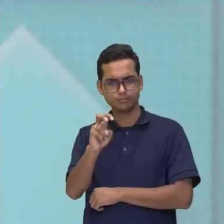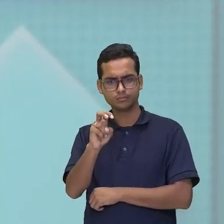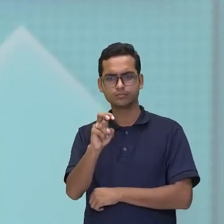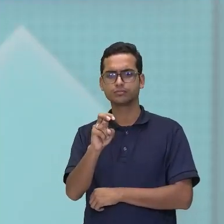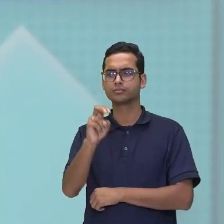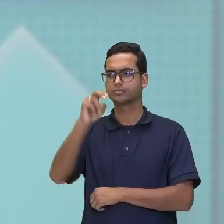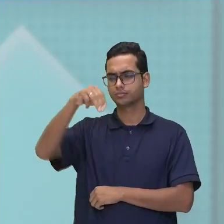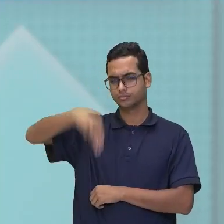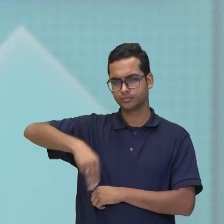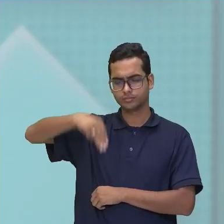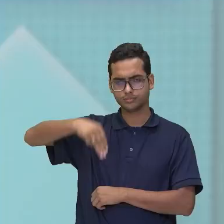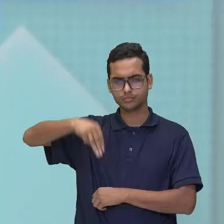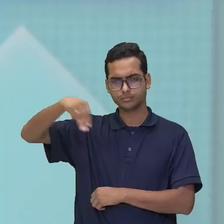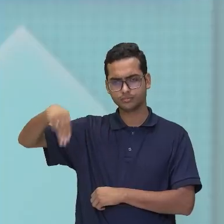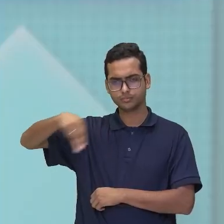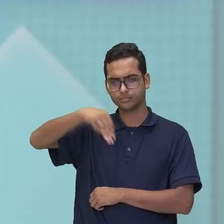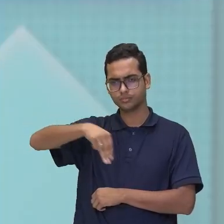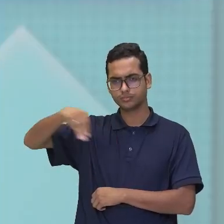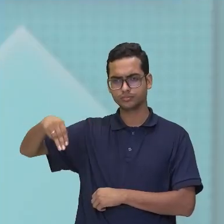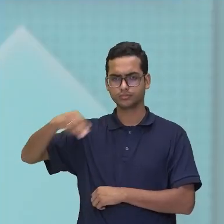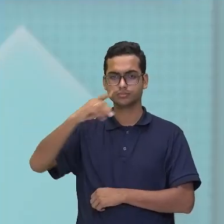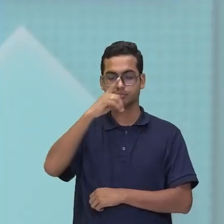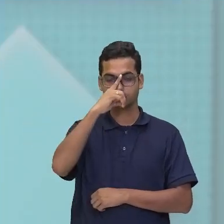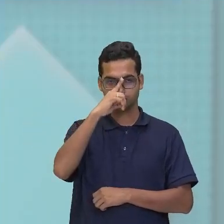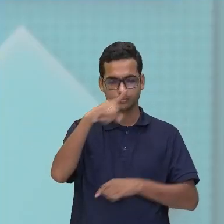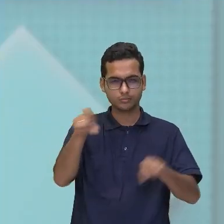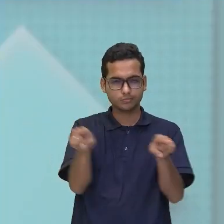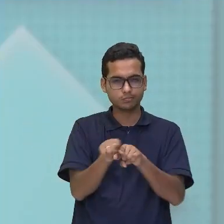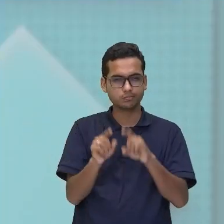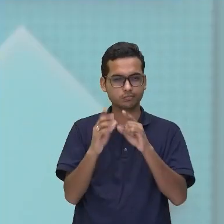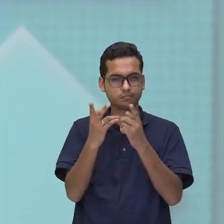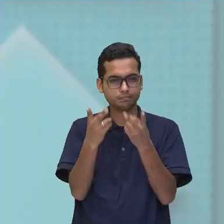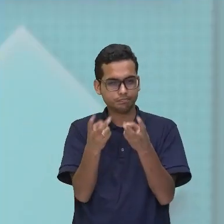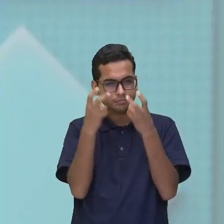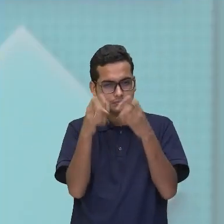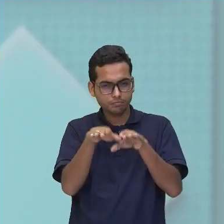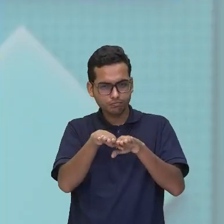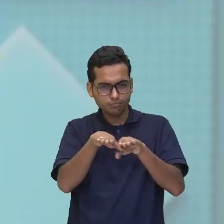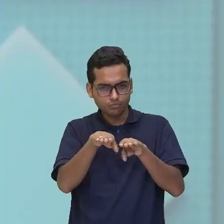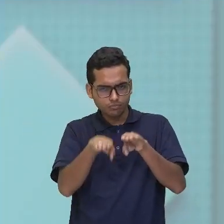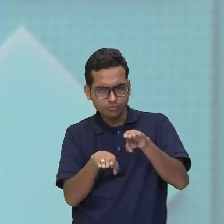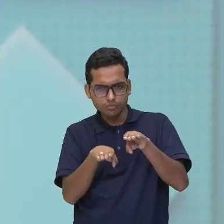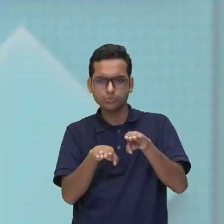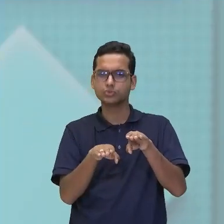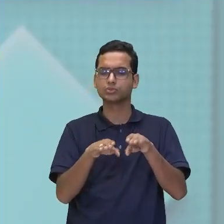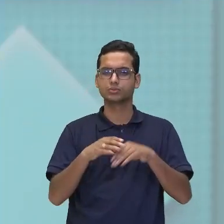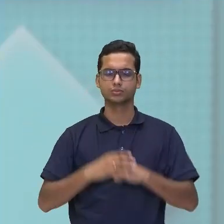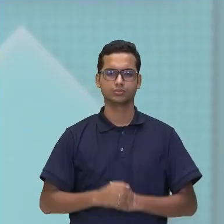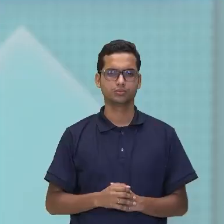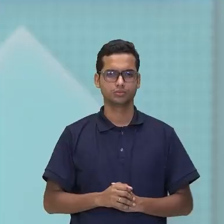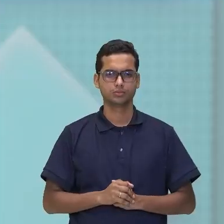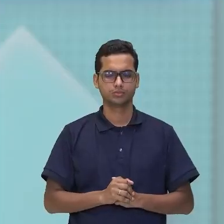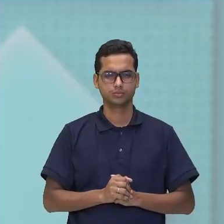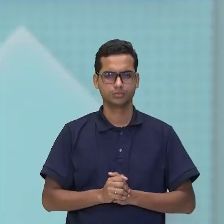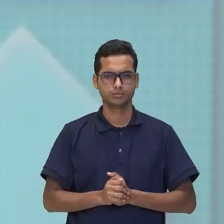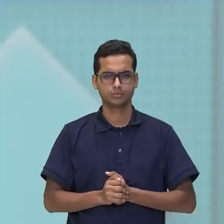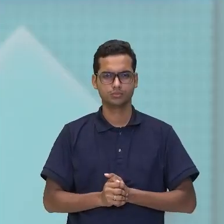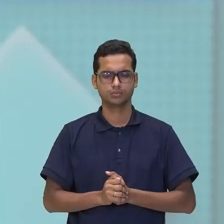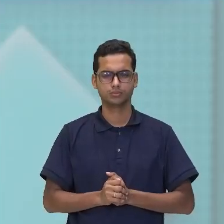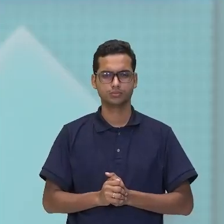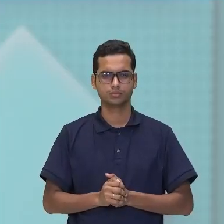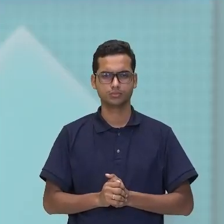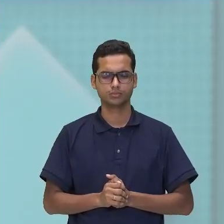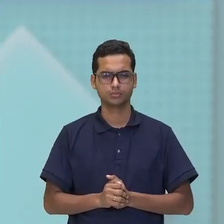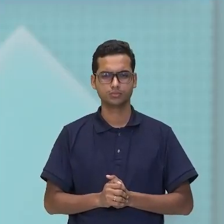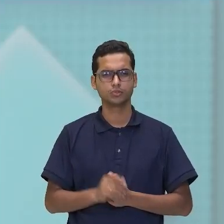olha só o tempo. E aí, o que aconteceu? Houve apenas, cedeu, né? Vamos colocar aqui um pouquinho.